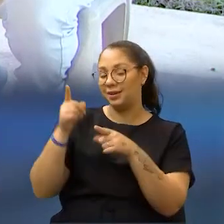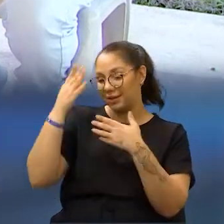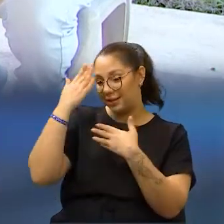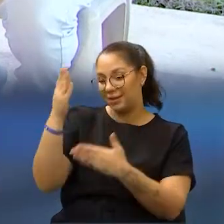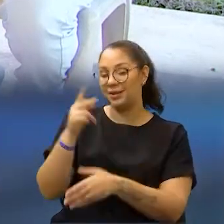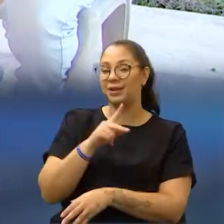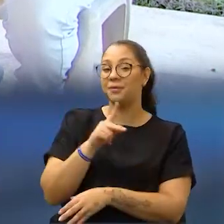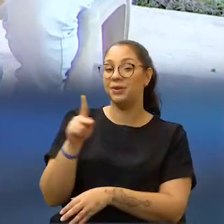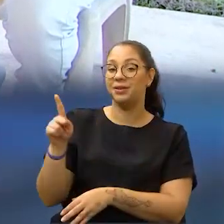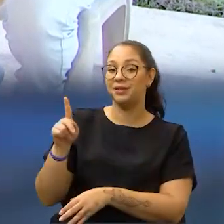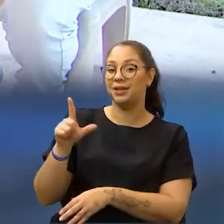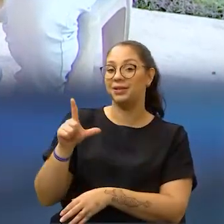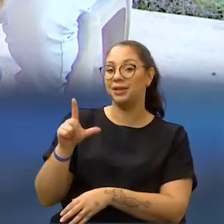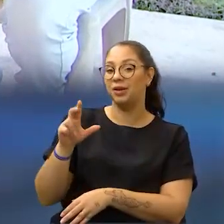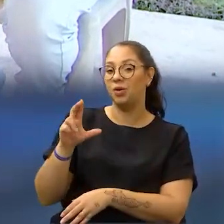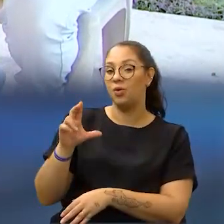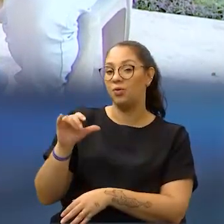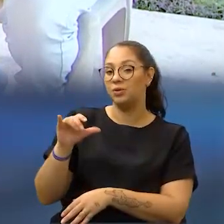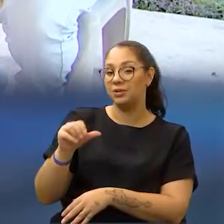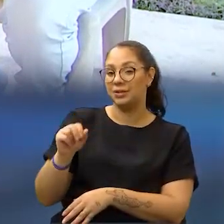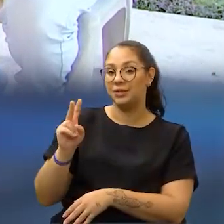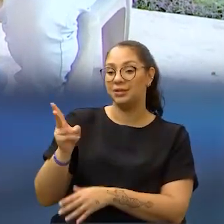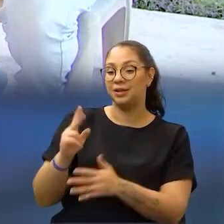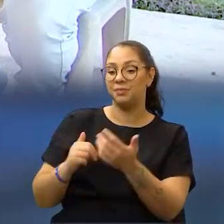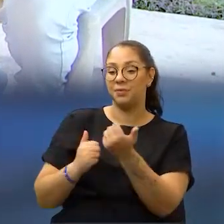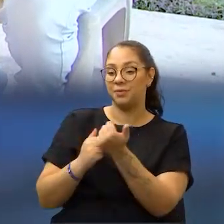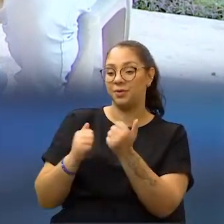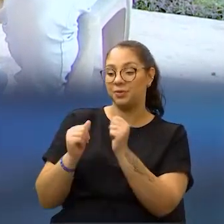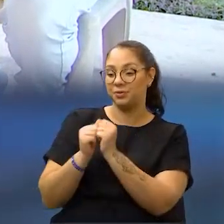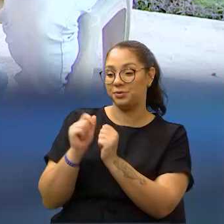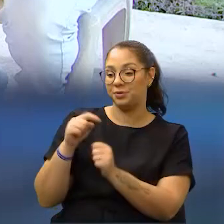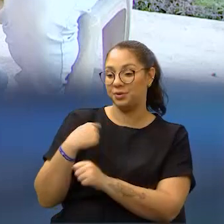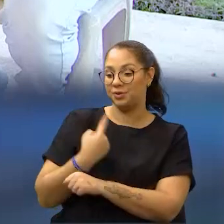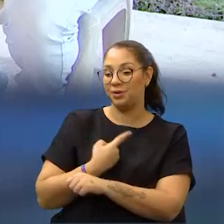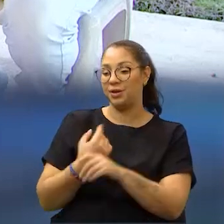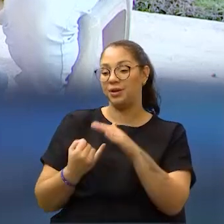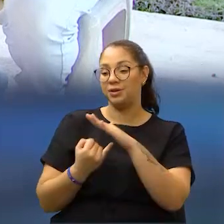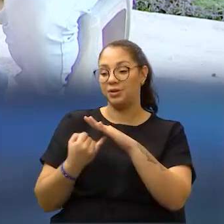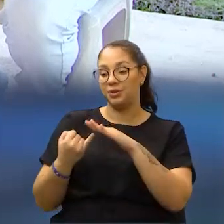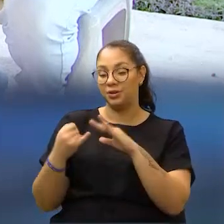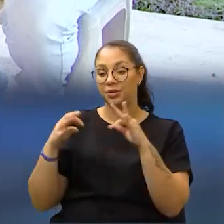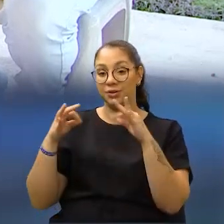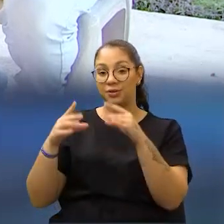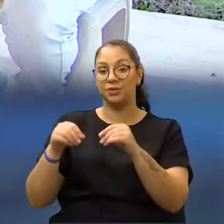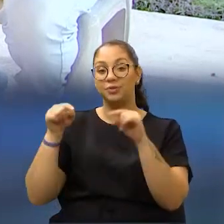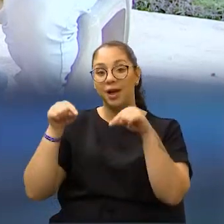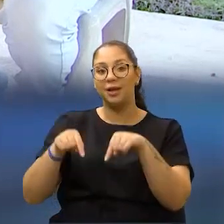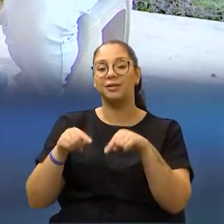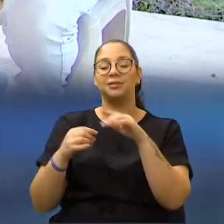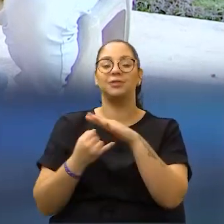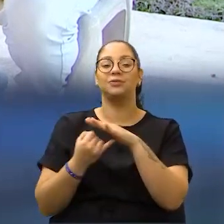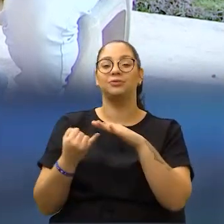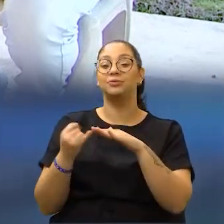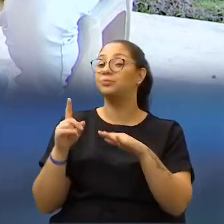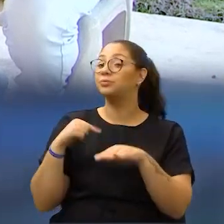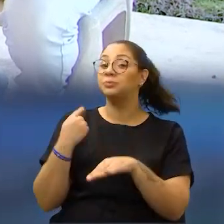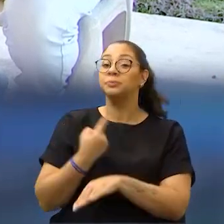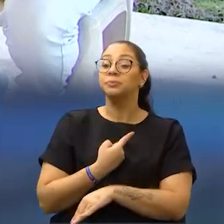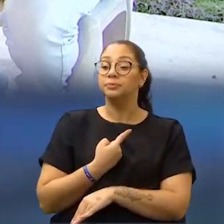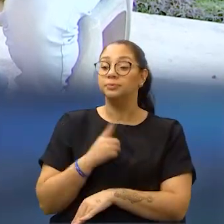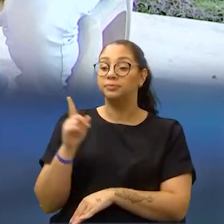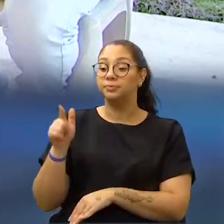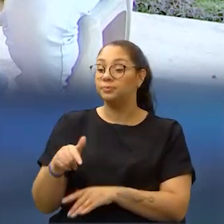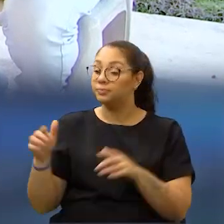nossa presidenta Lúcia também, que está sempre apoiando a gente, sempre está com a gente. A instituição como um todo, todos os trabalhadores daqui, né?